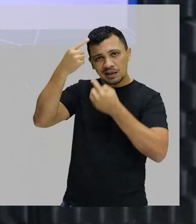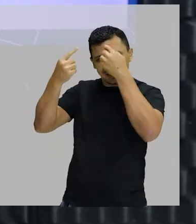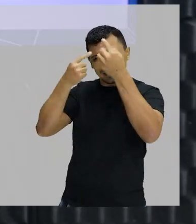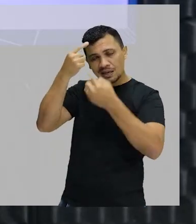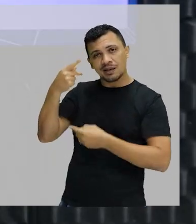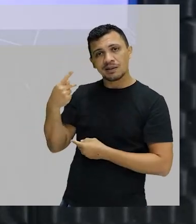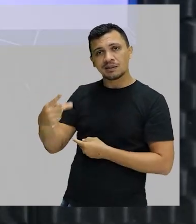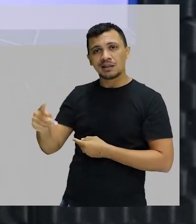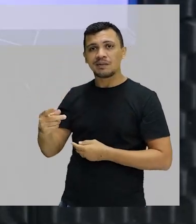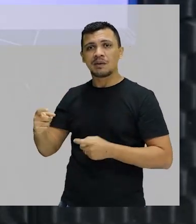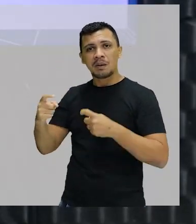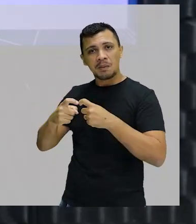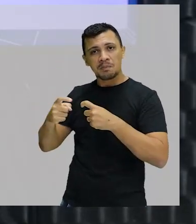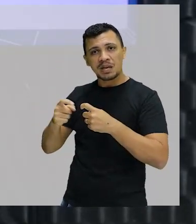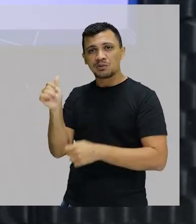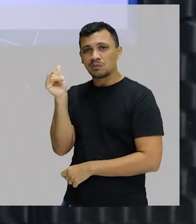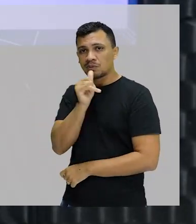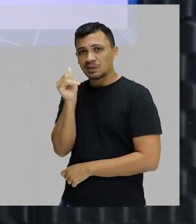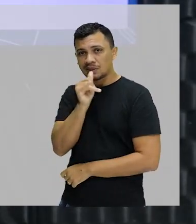médico italiano.